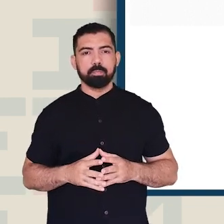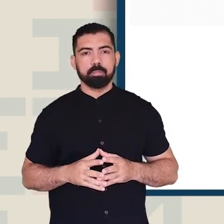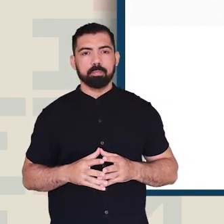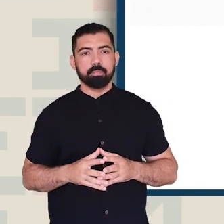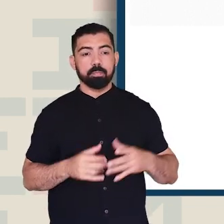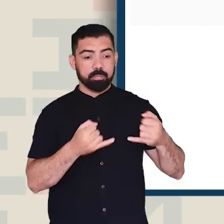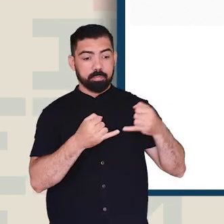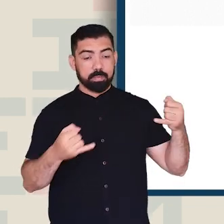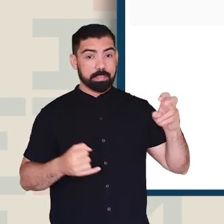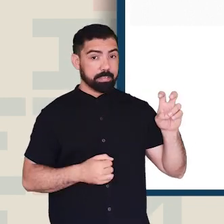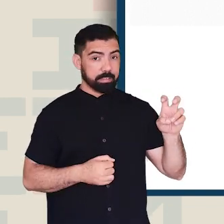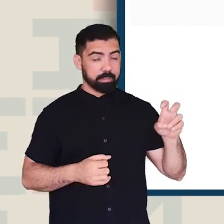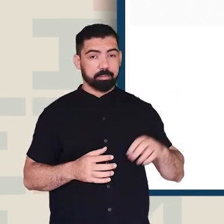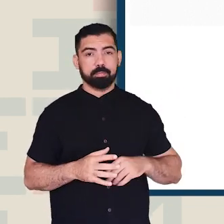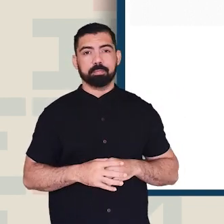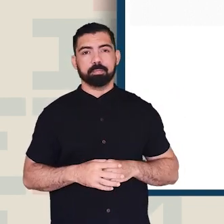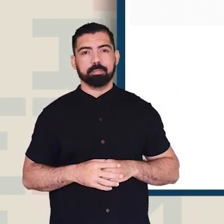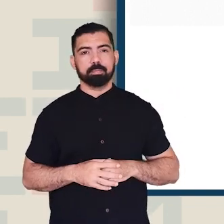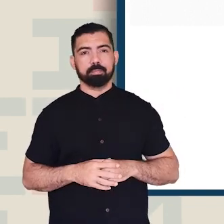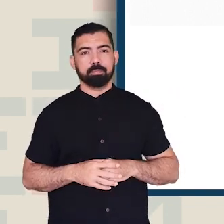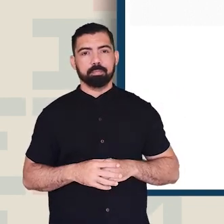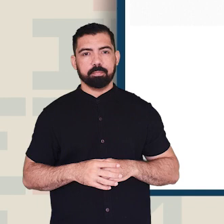Agora aqui se eu for para a quinta.